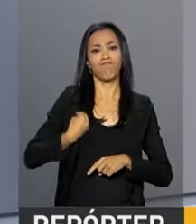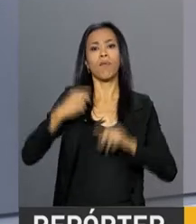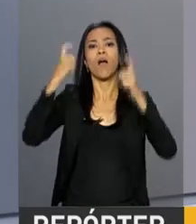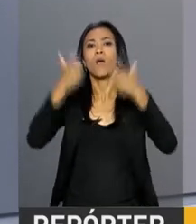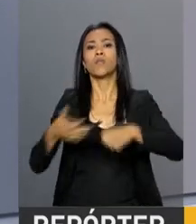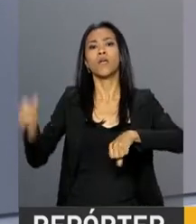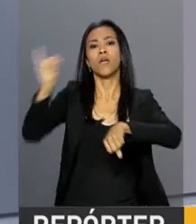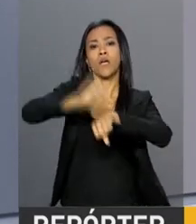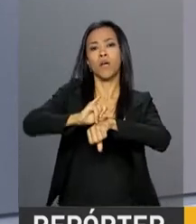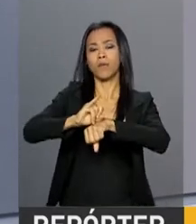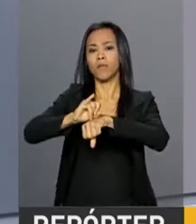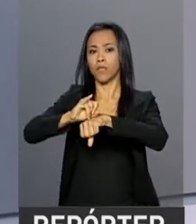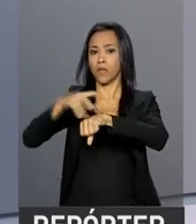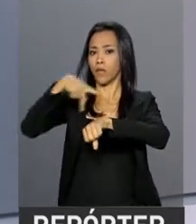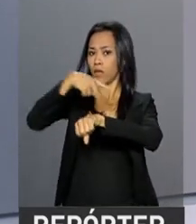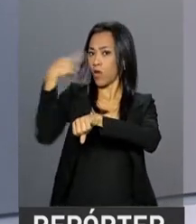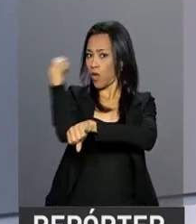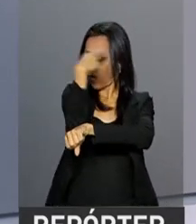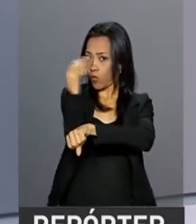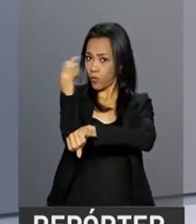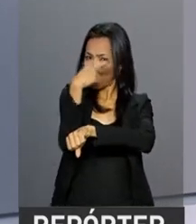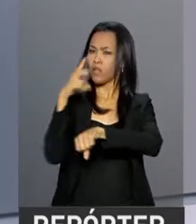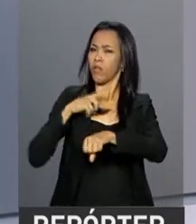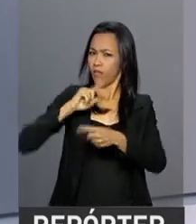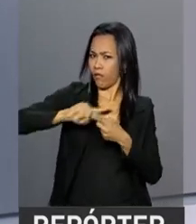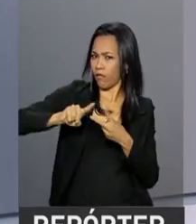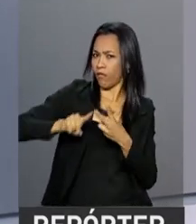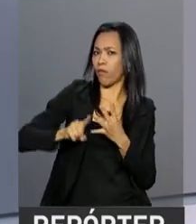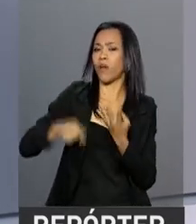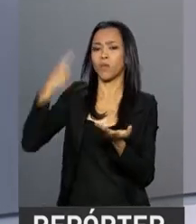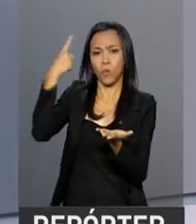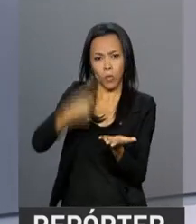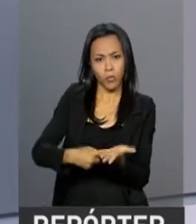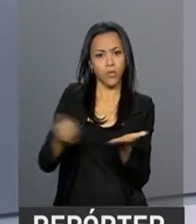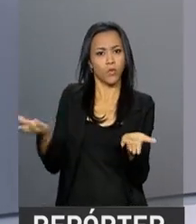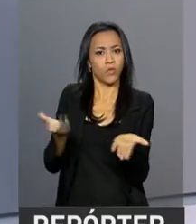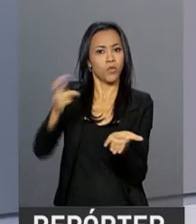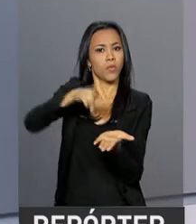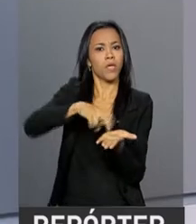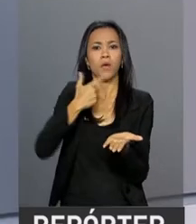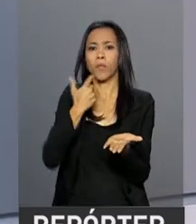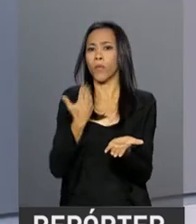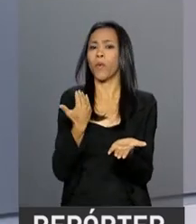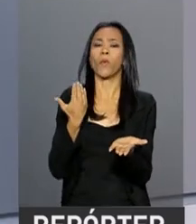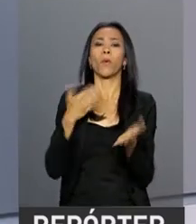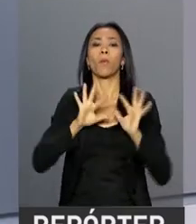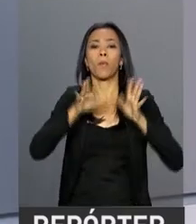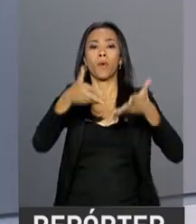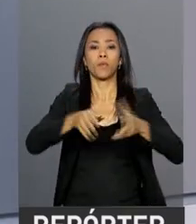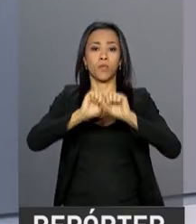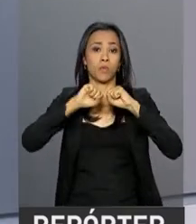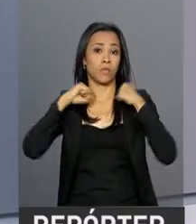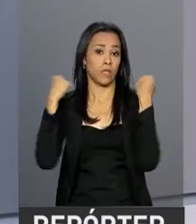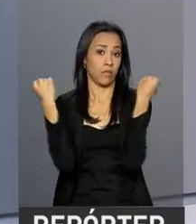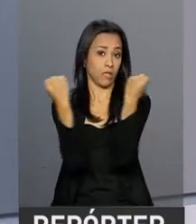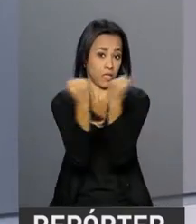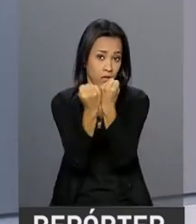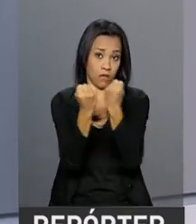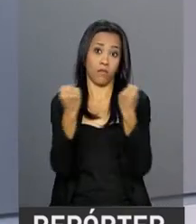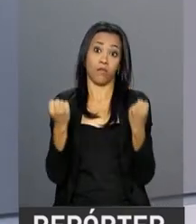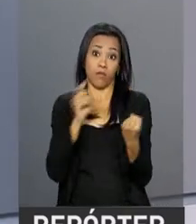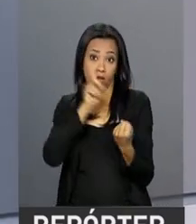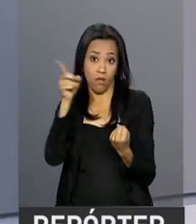e já teve uma série de compromissos nesta manhã. Agora há pouco participou de um seminário de captação de investimentos russos no